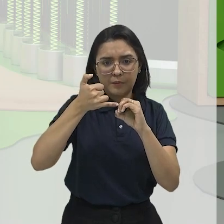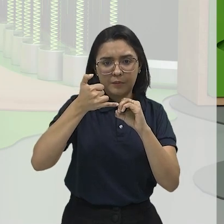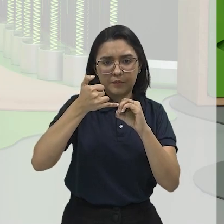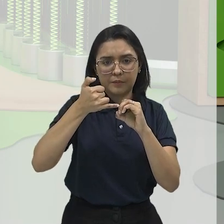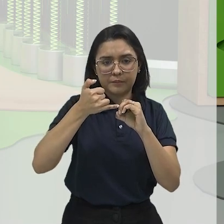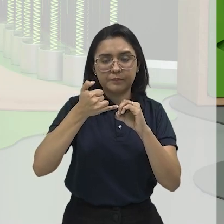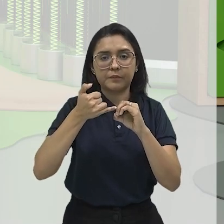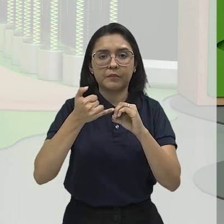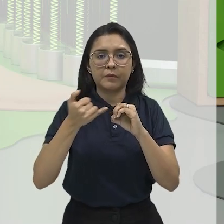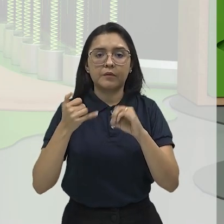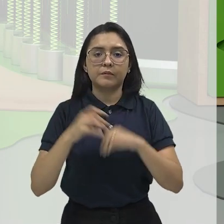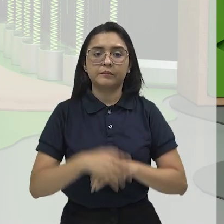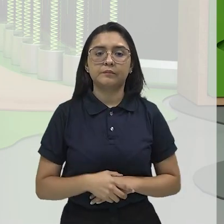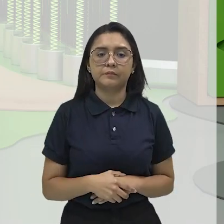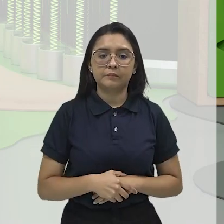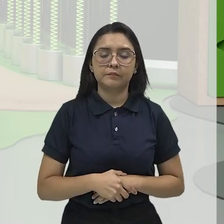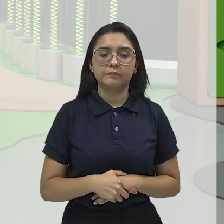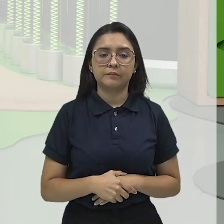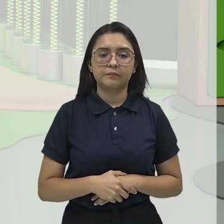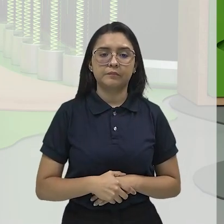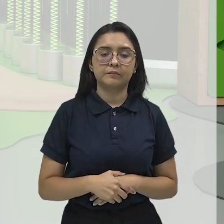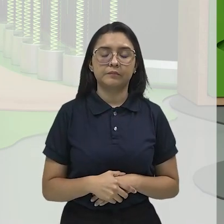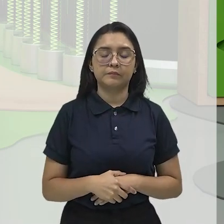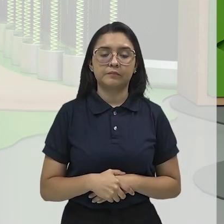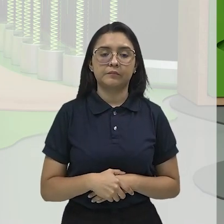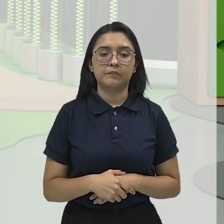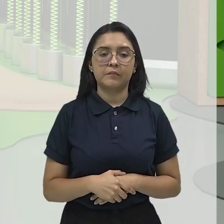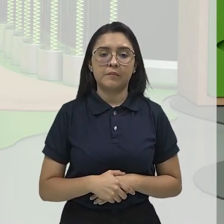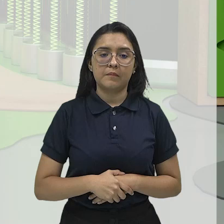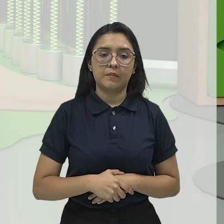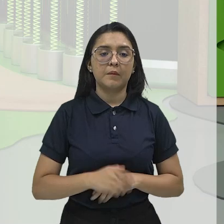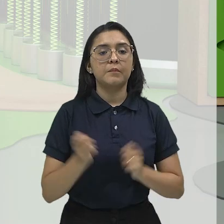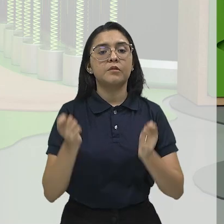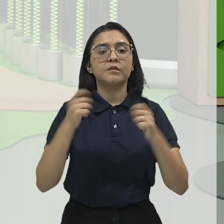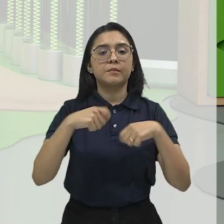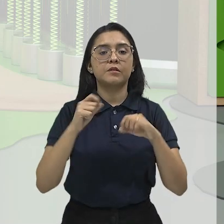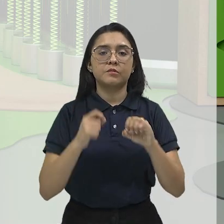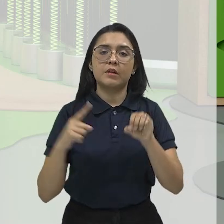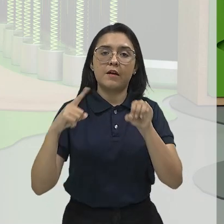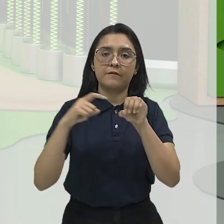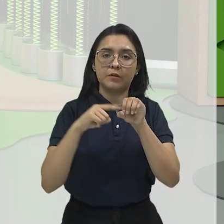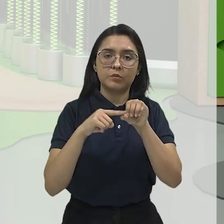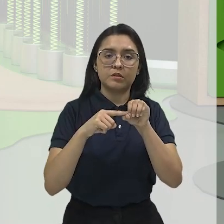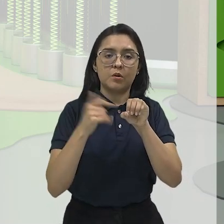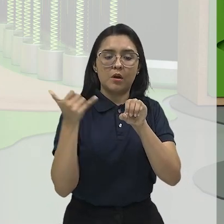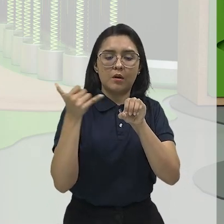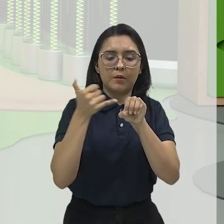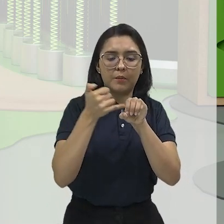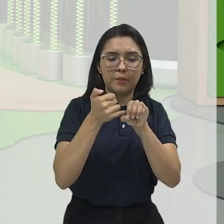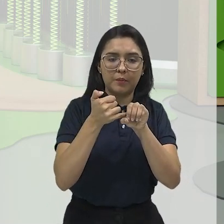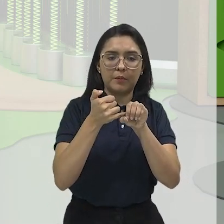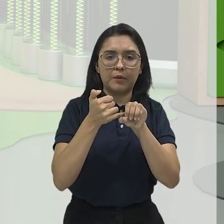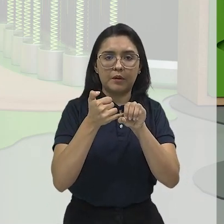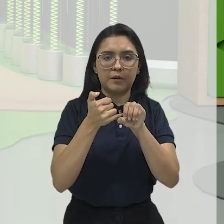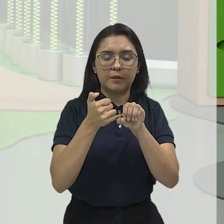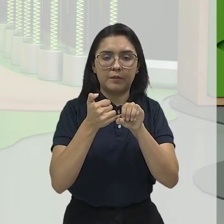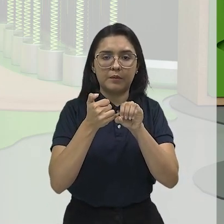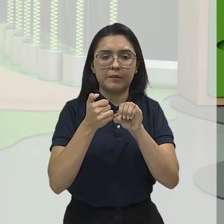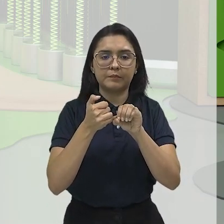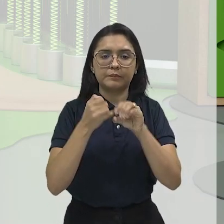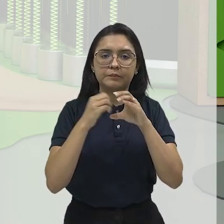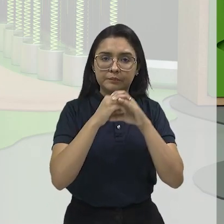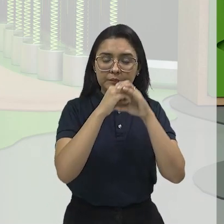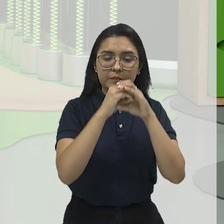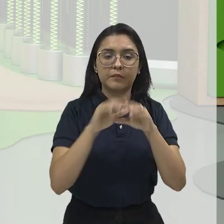parte do gameta masculino dentro do gameta feminino, promovendo essa fecundação. O que nós vamos ver durante a aula é